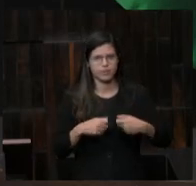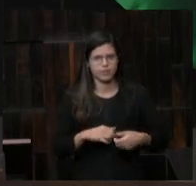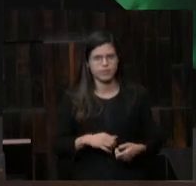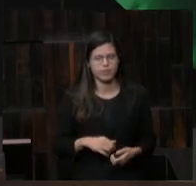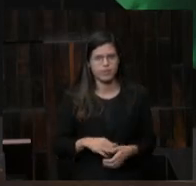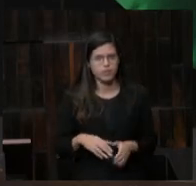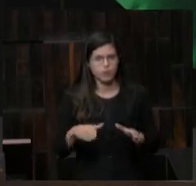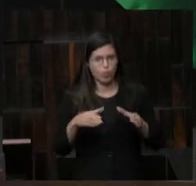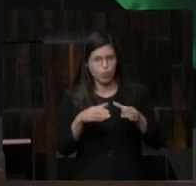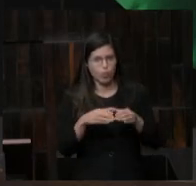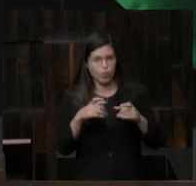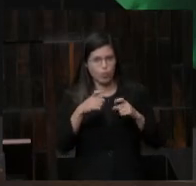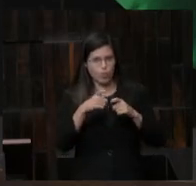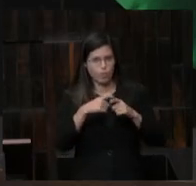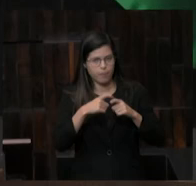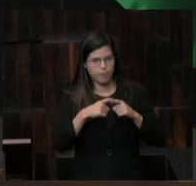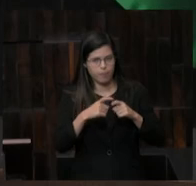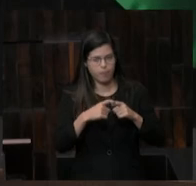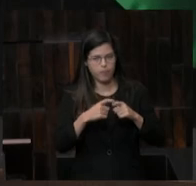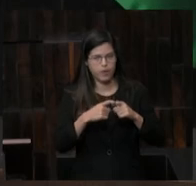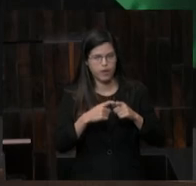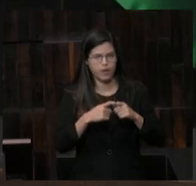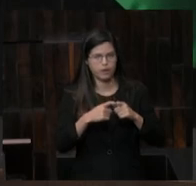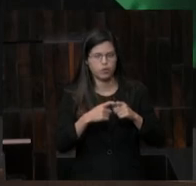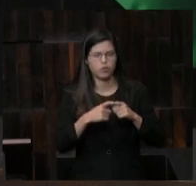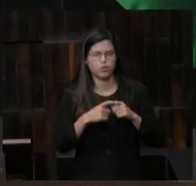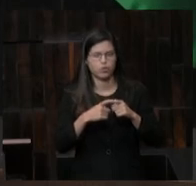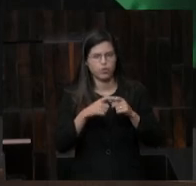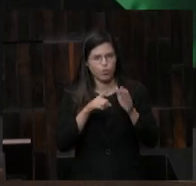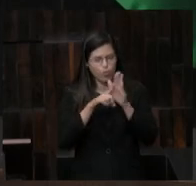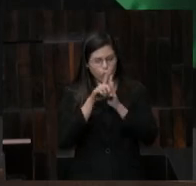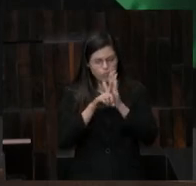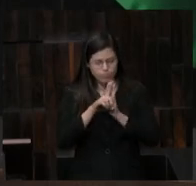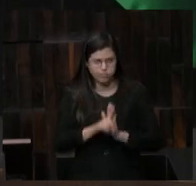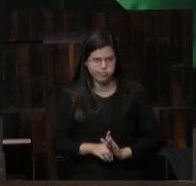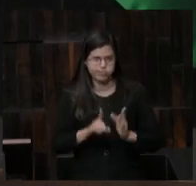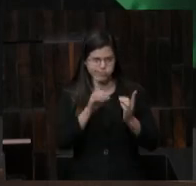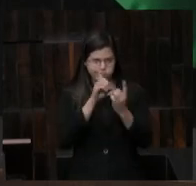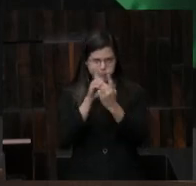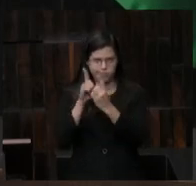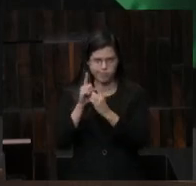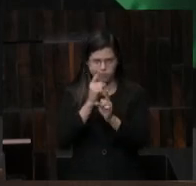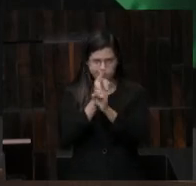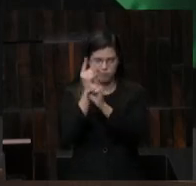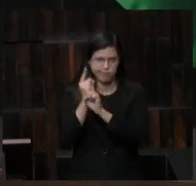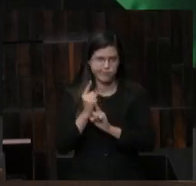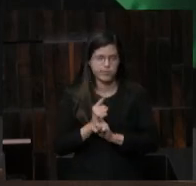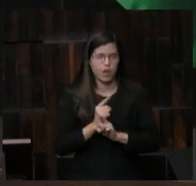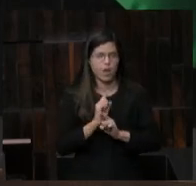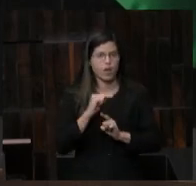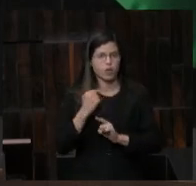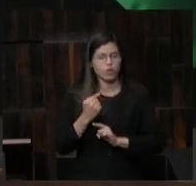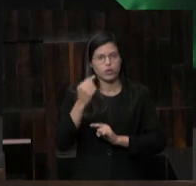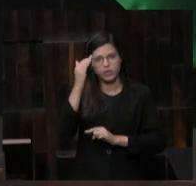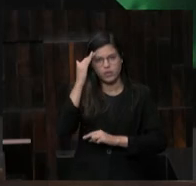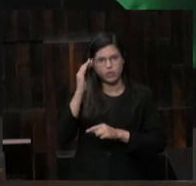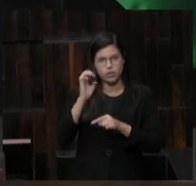de uma equipe médica, né, que é através do diagnóstico. E nós entendemos, o Estado entendeu,